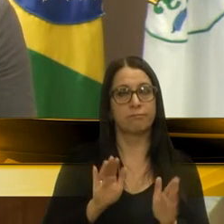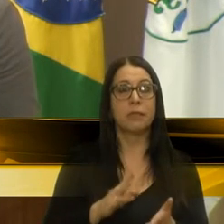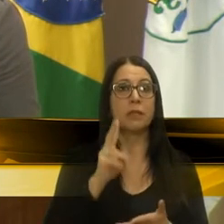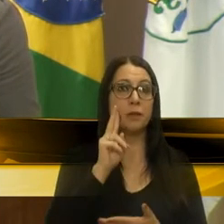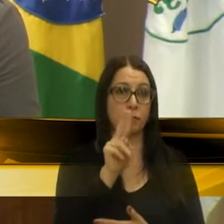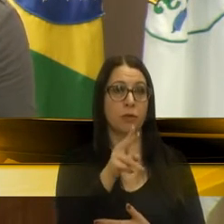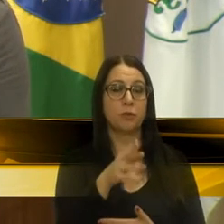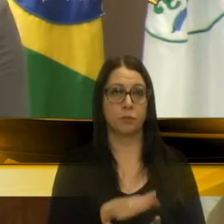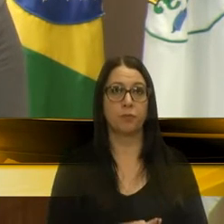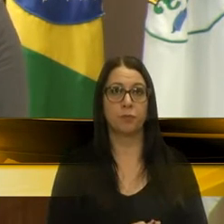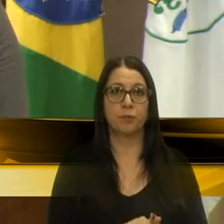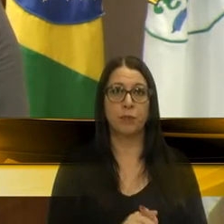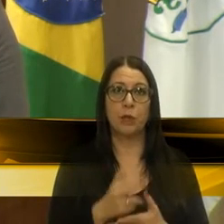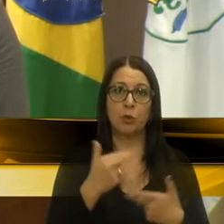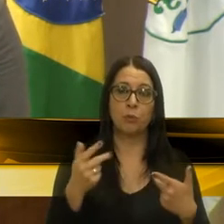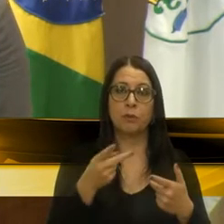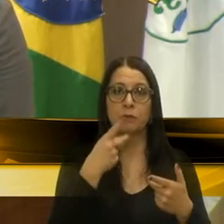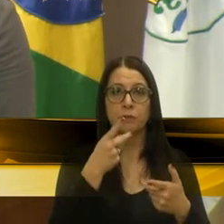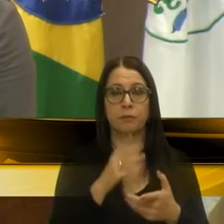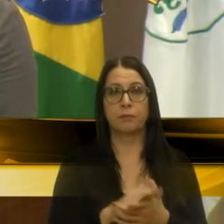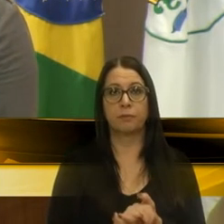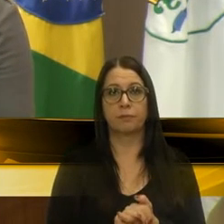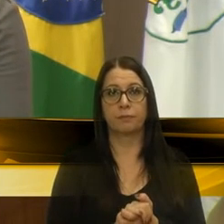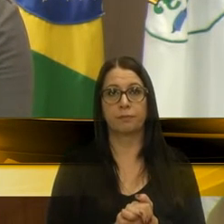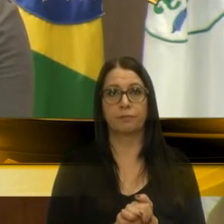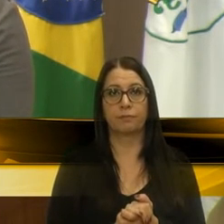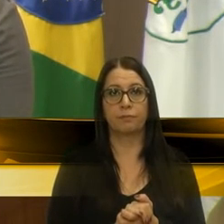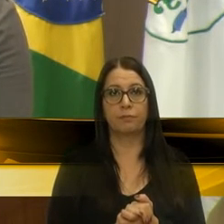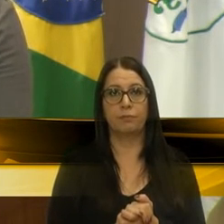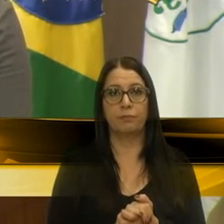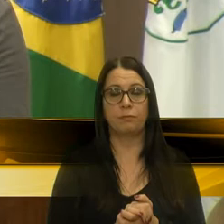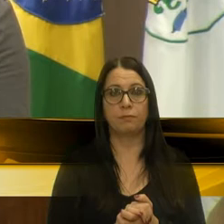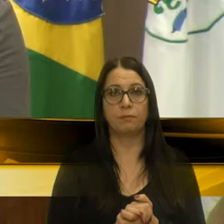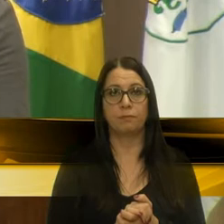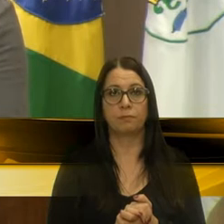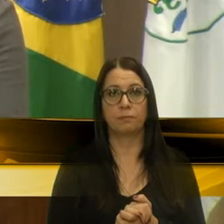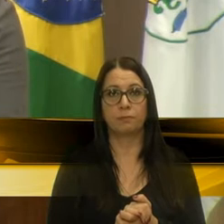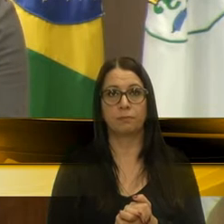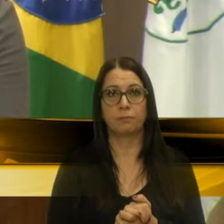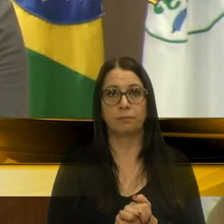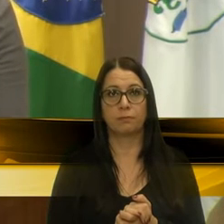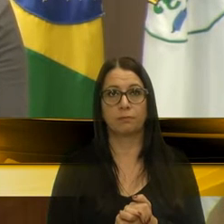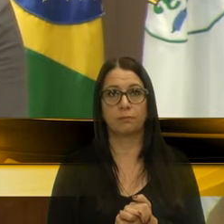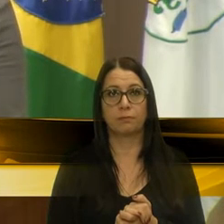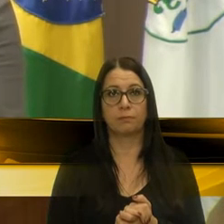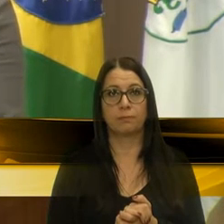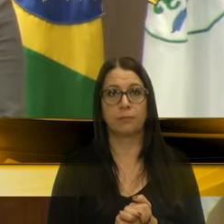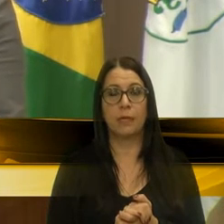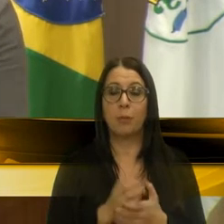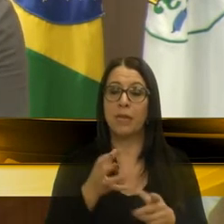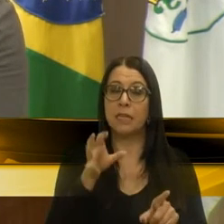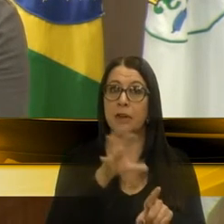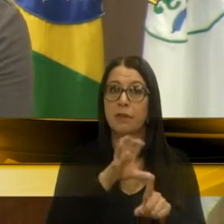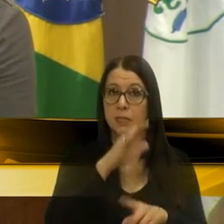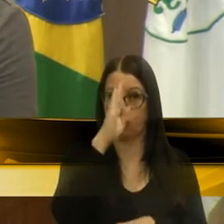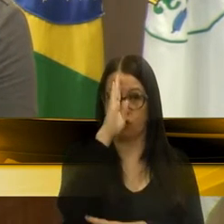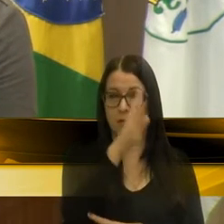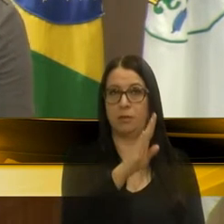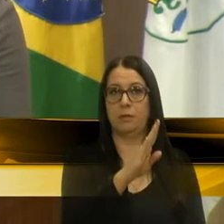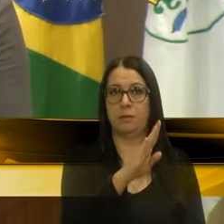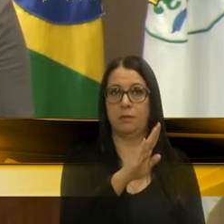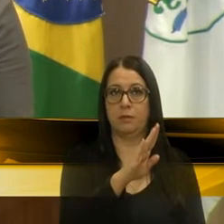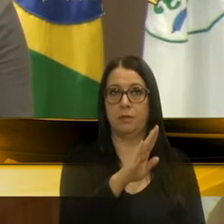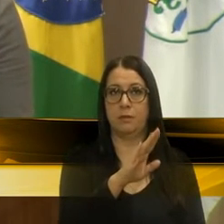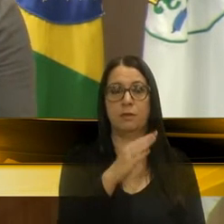viu ali algumas afirmações. A gente via uma interferência direta, né,